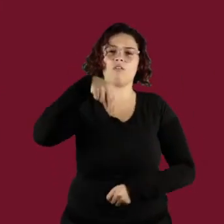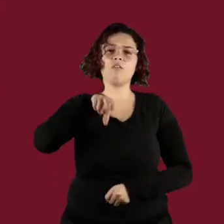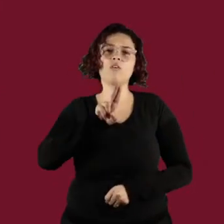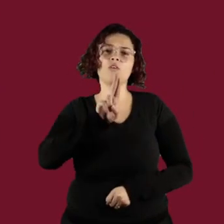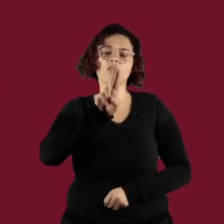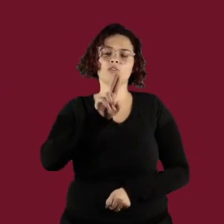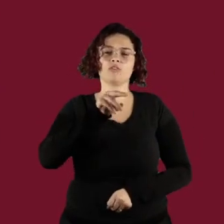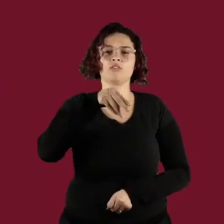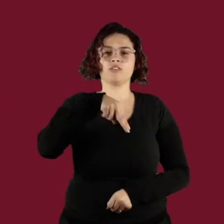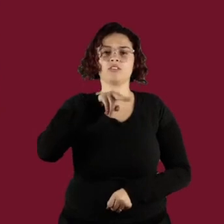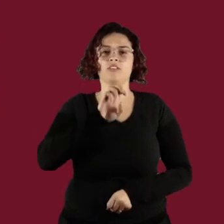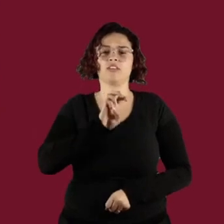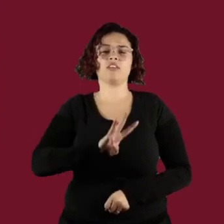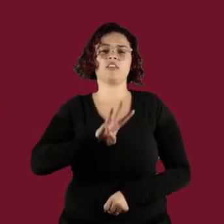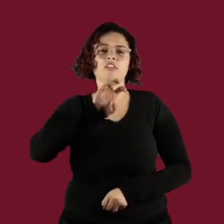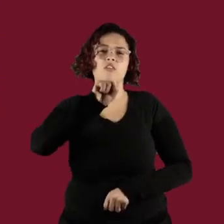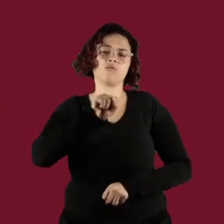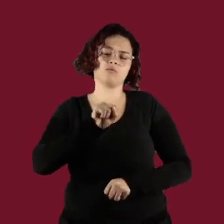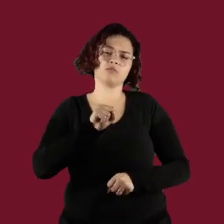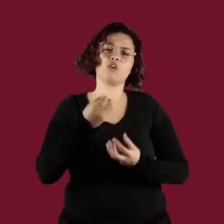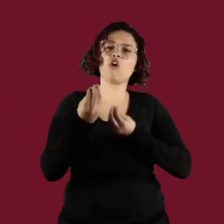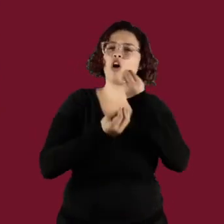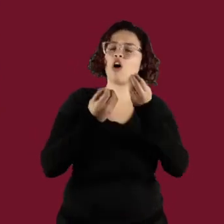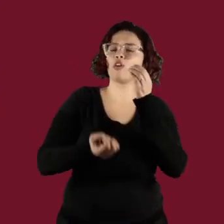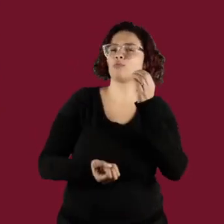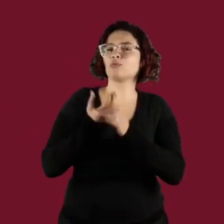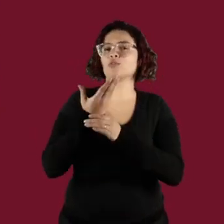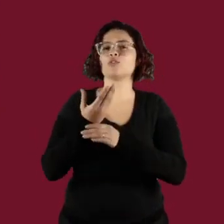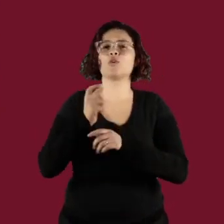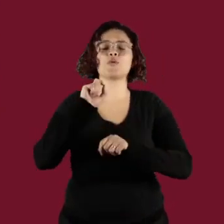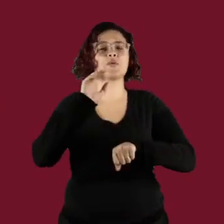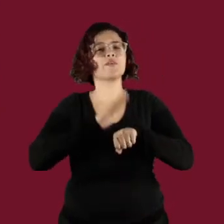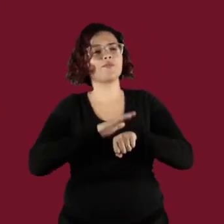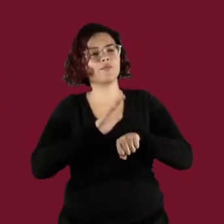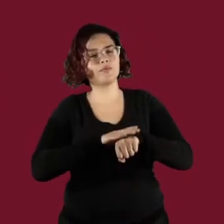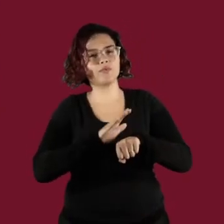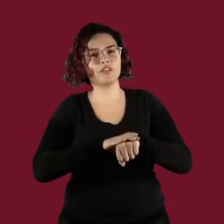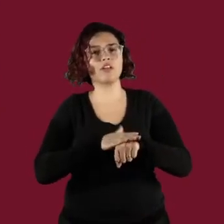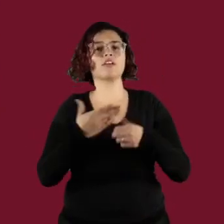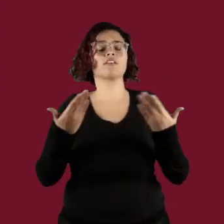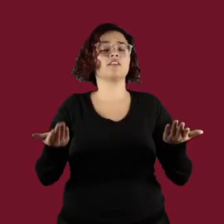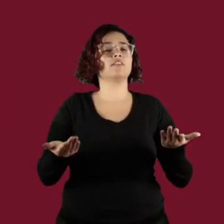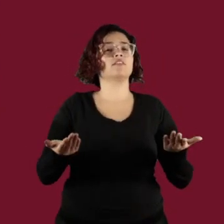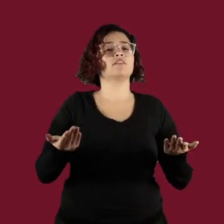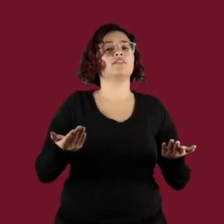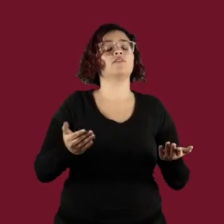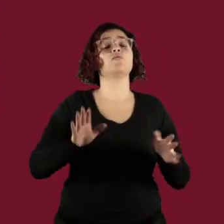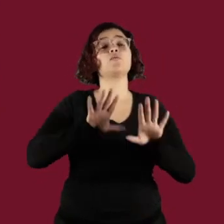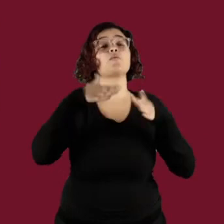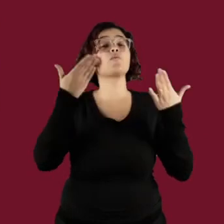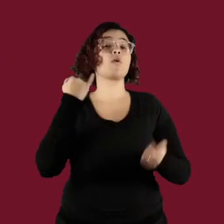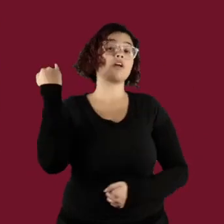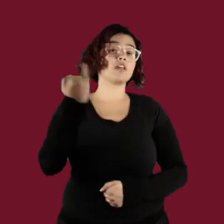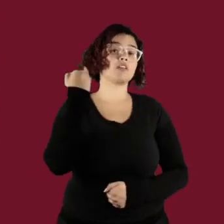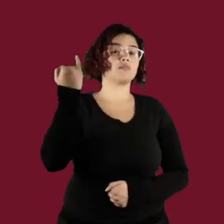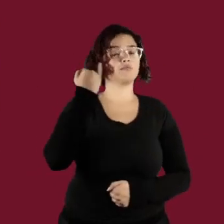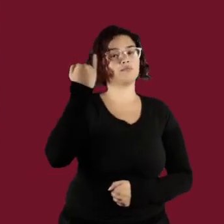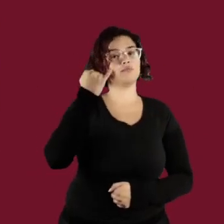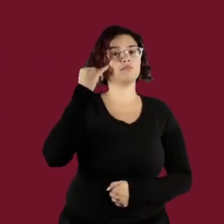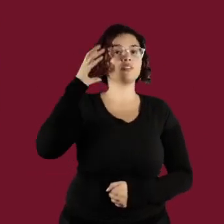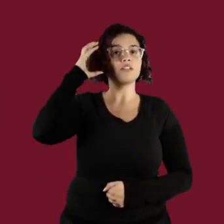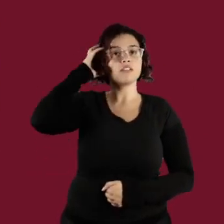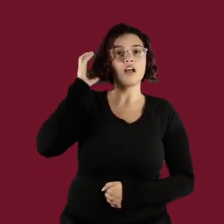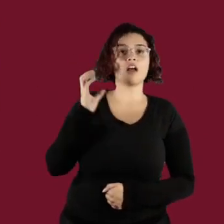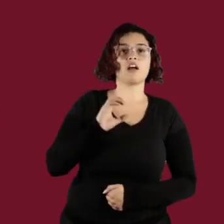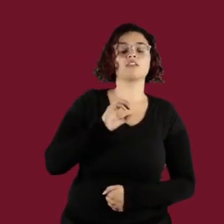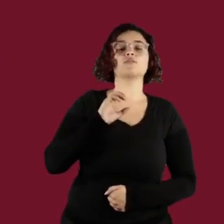da língua portuguesa. Como surgiu, o que faz, né, qual que é a importância da rádio ONU News no mundo de